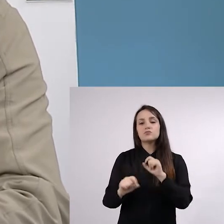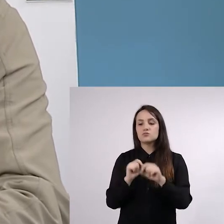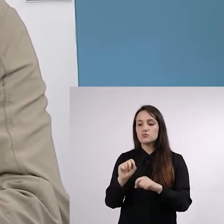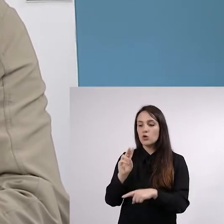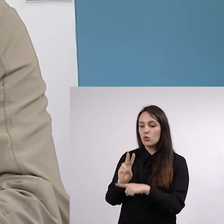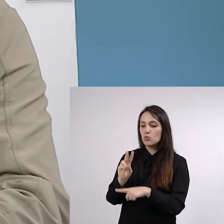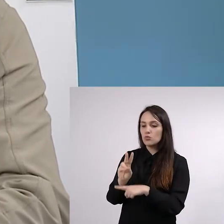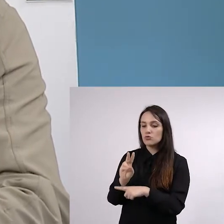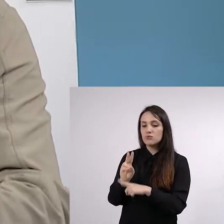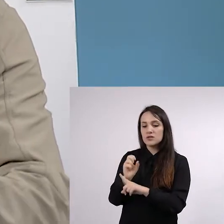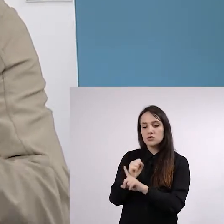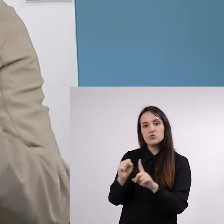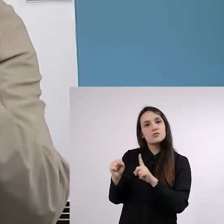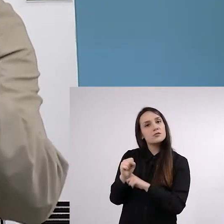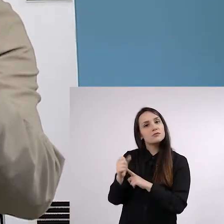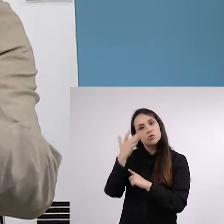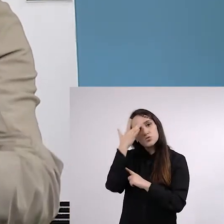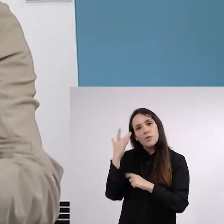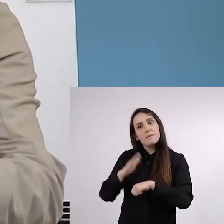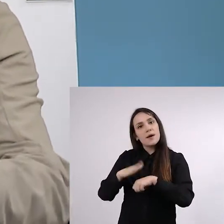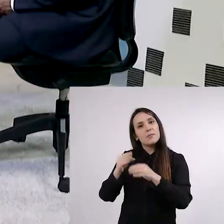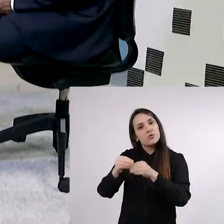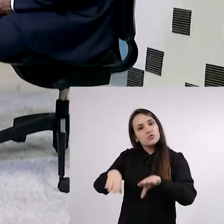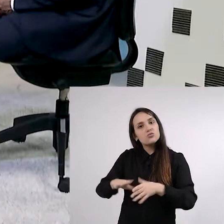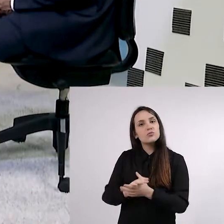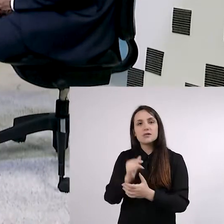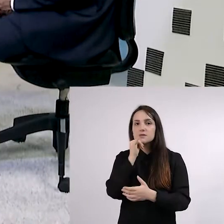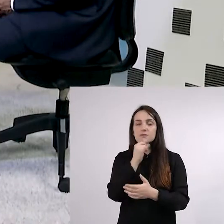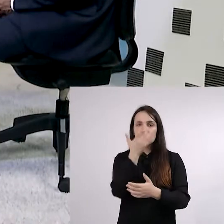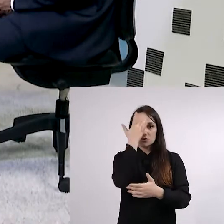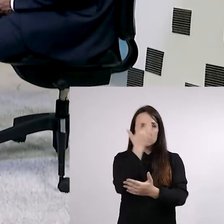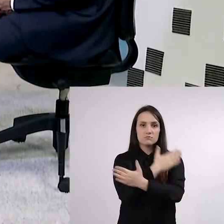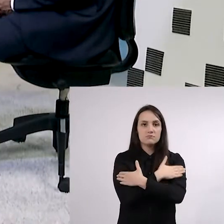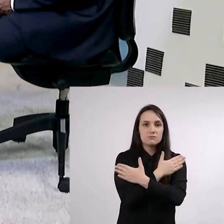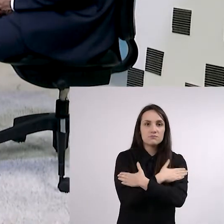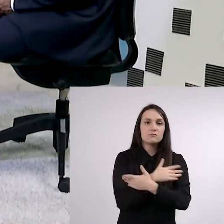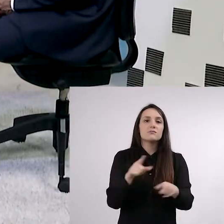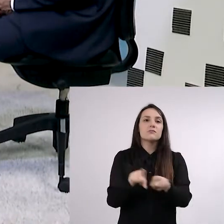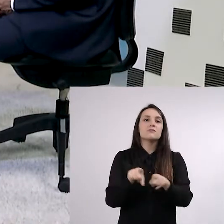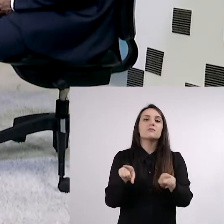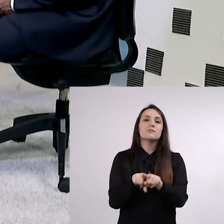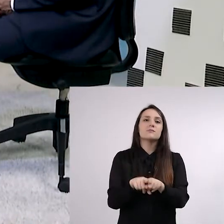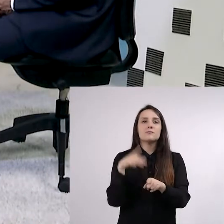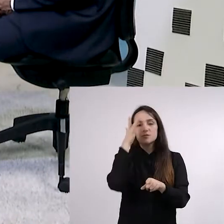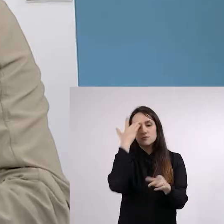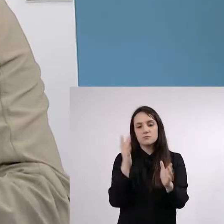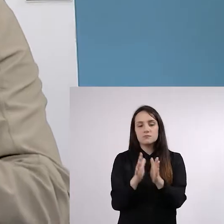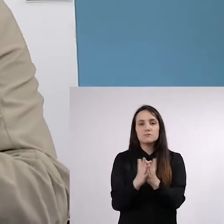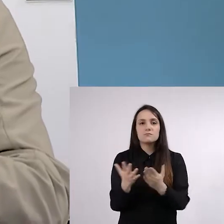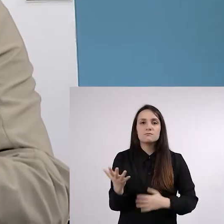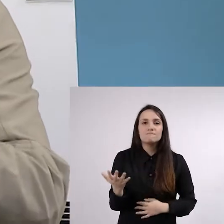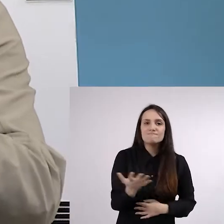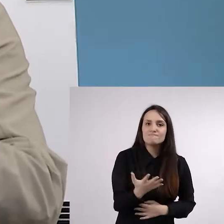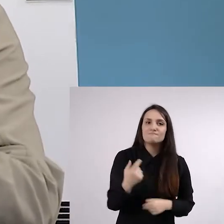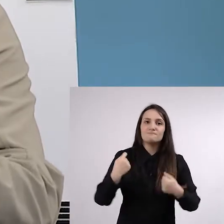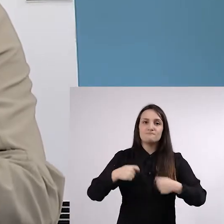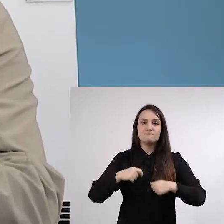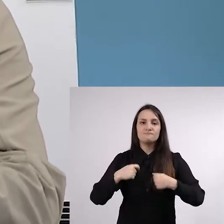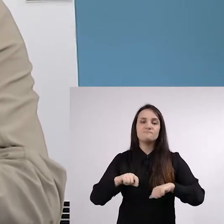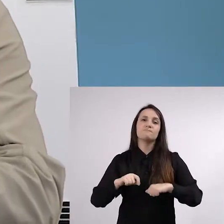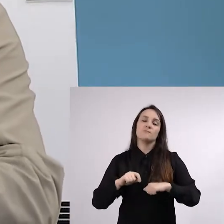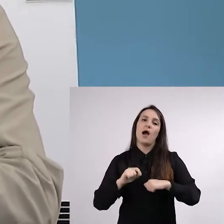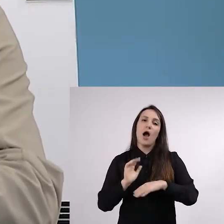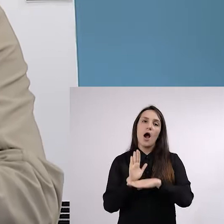de proteção social daqueles mais afetados, os desempregados, os necessitados, que medidas